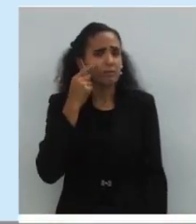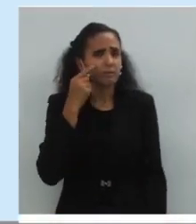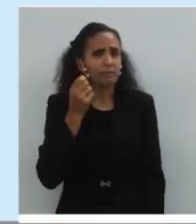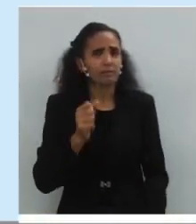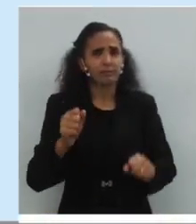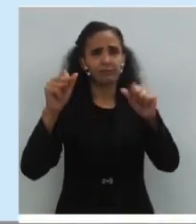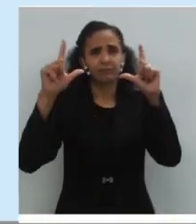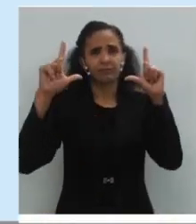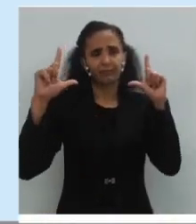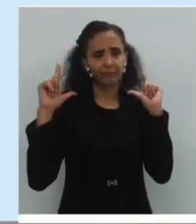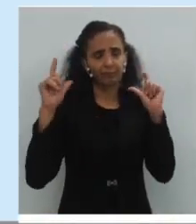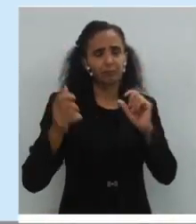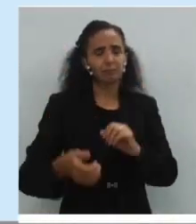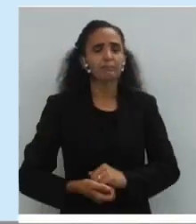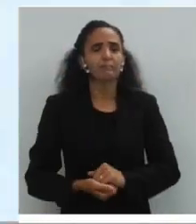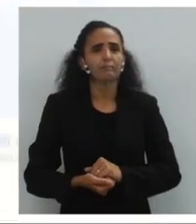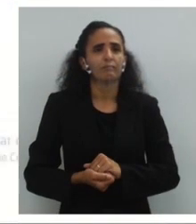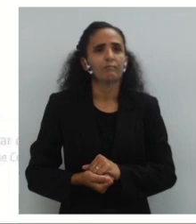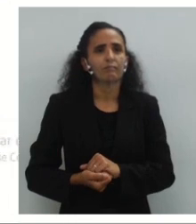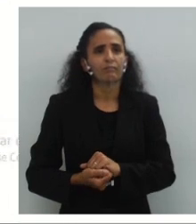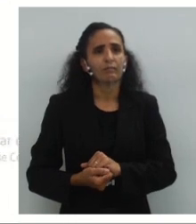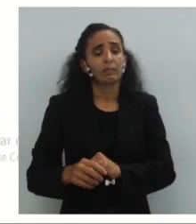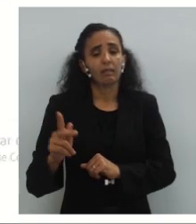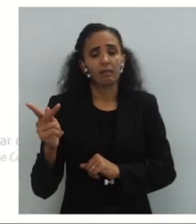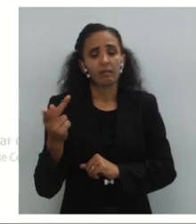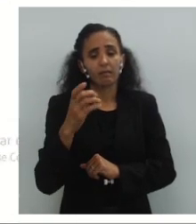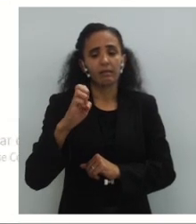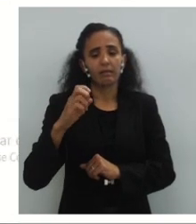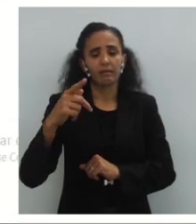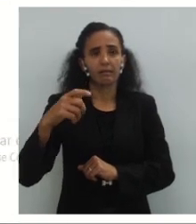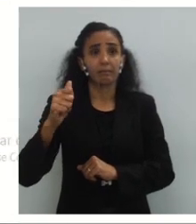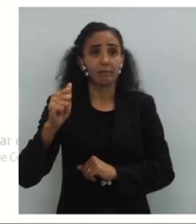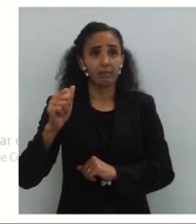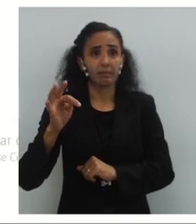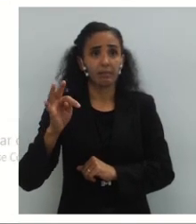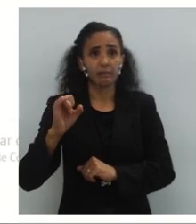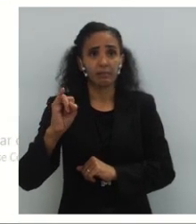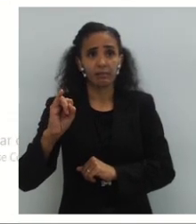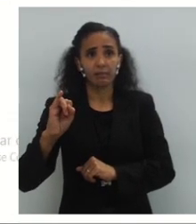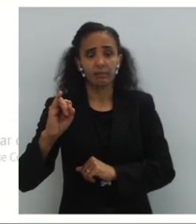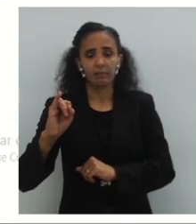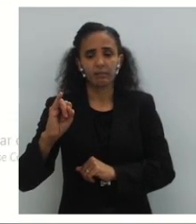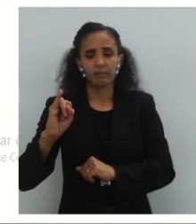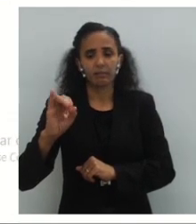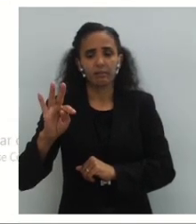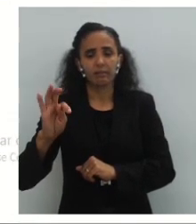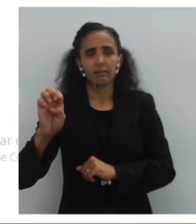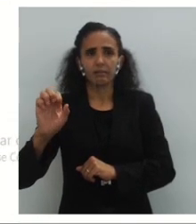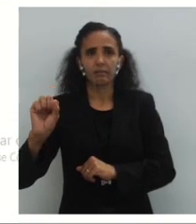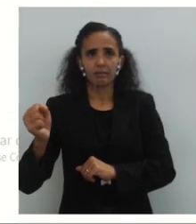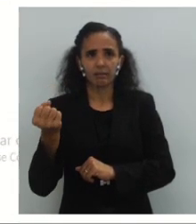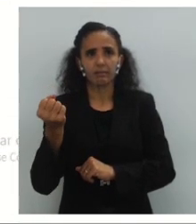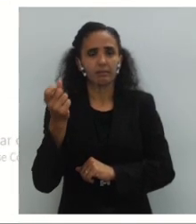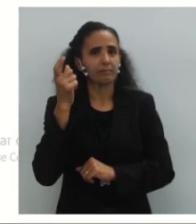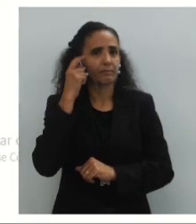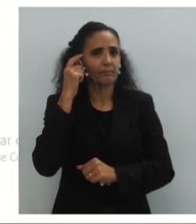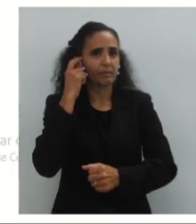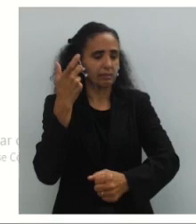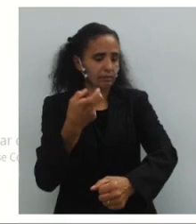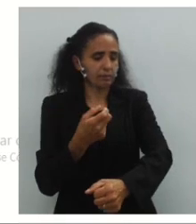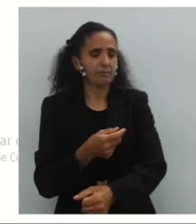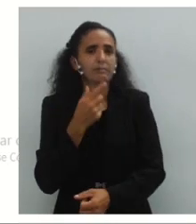telinha para a gente observar algumas imagens. Então, se você observar aí, a gente tem